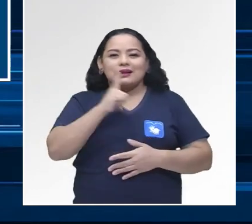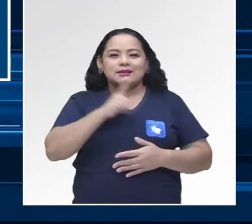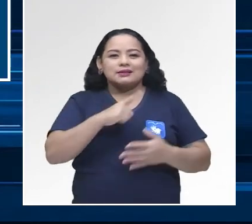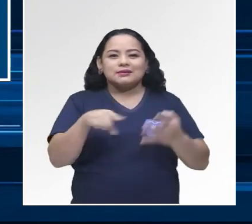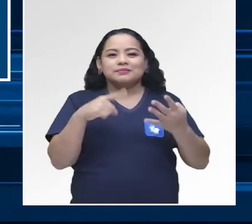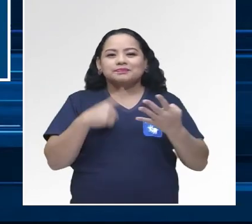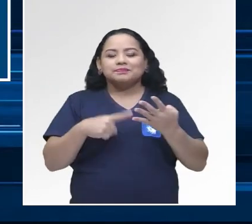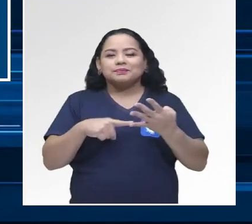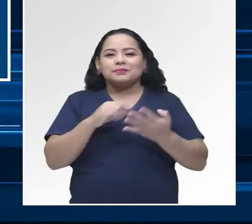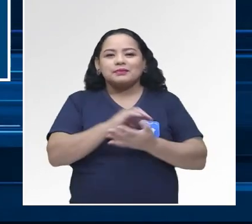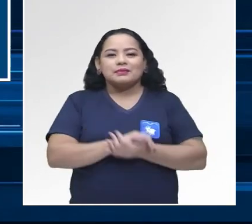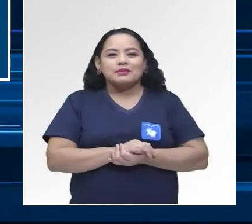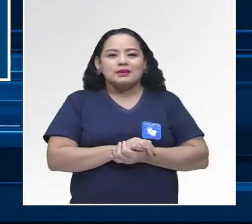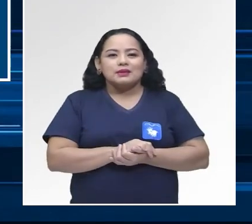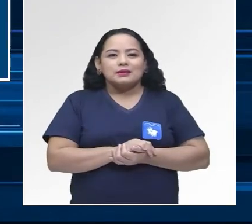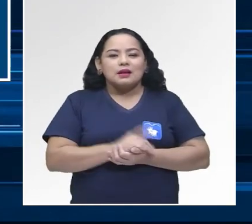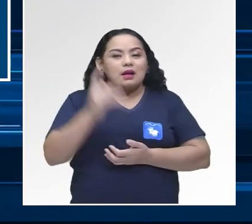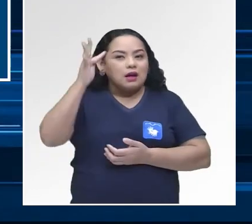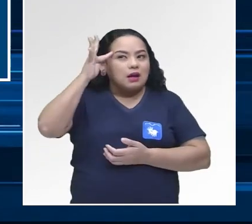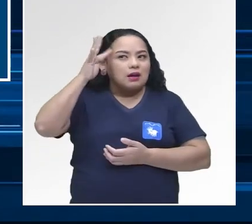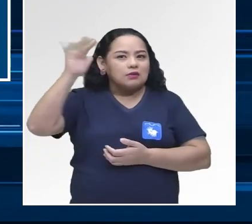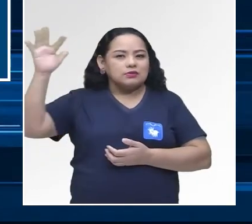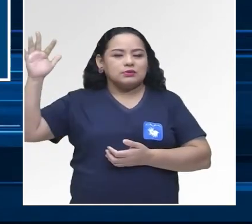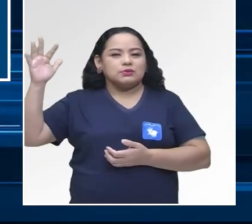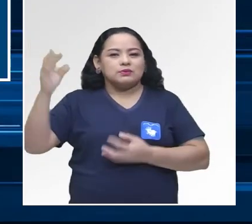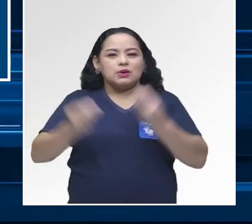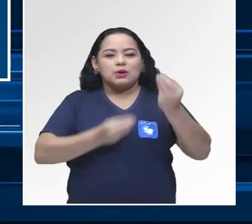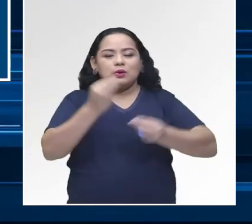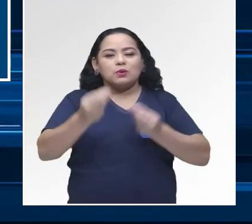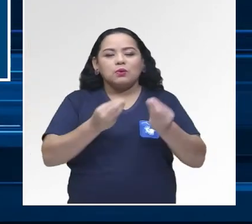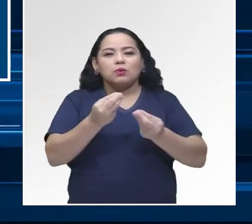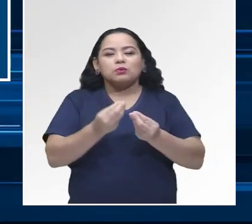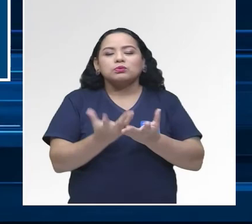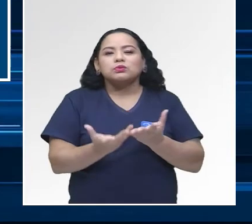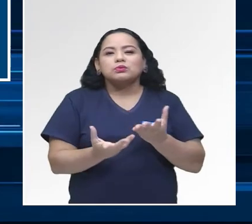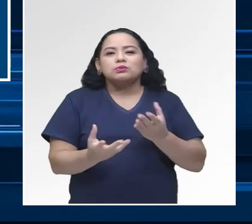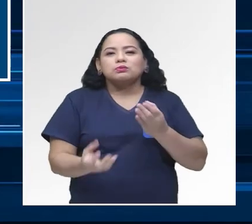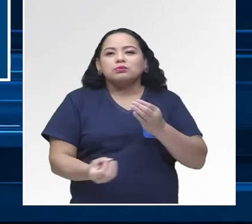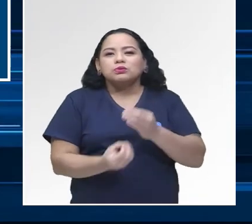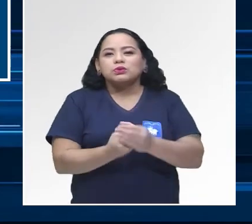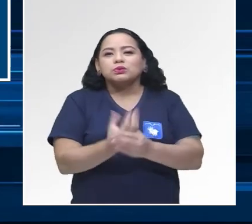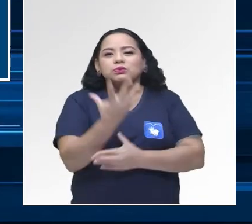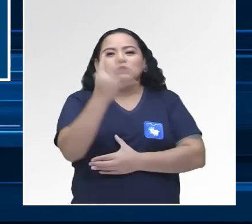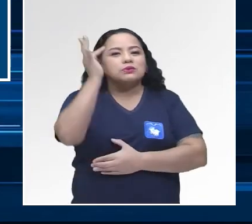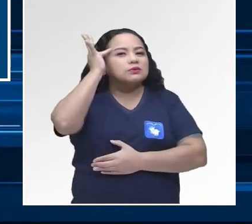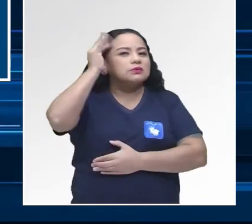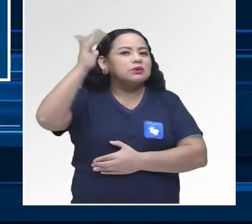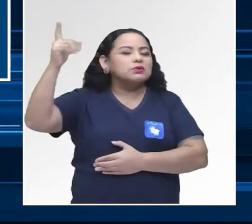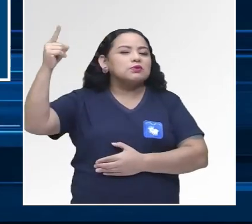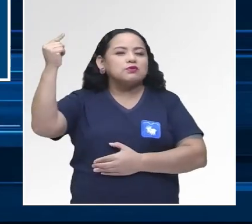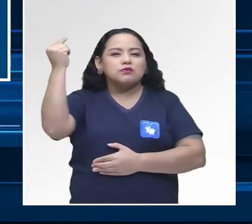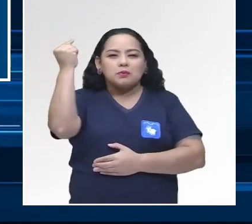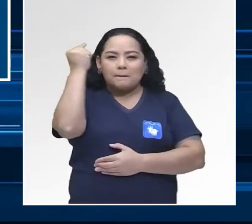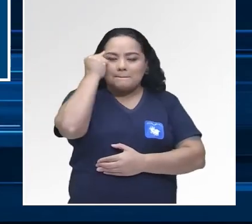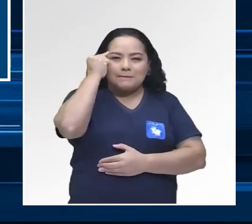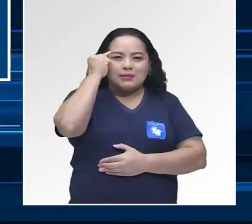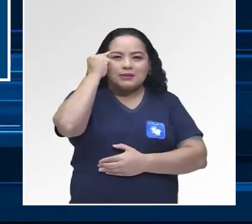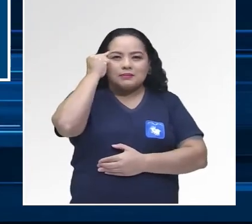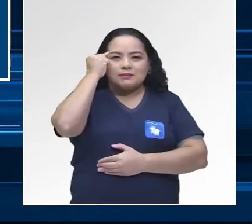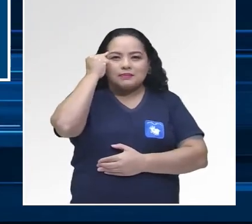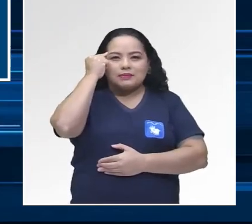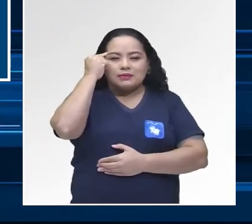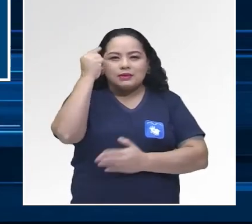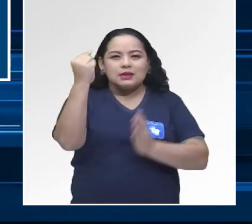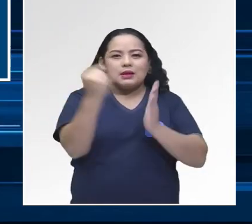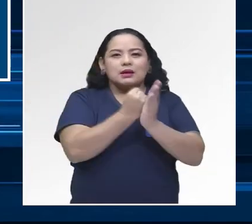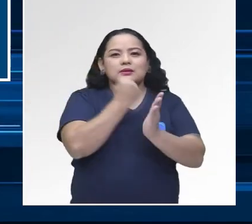ainda da filosofia, então, ela vai se tornando o quê? O pensamento que se interroga